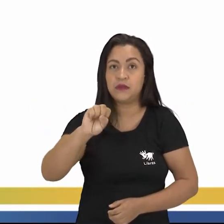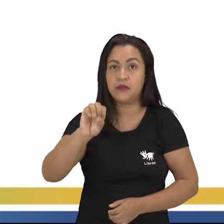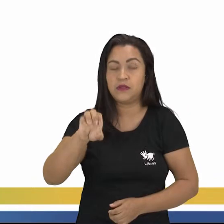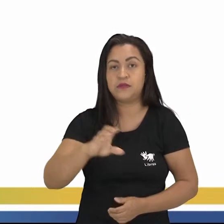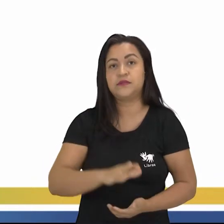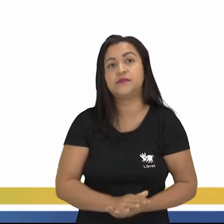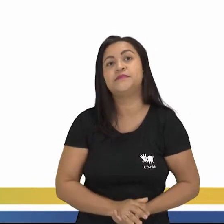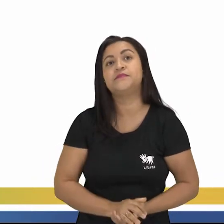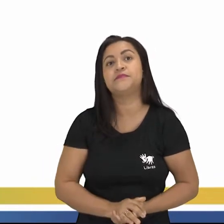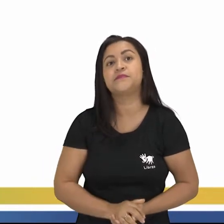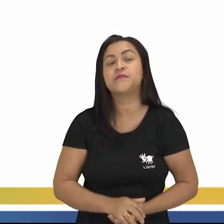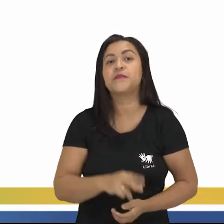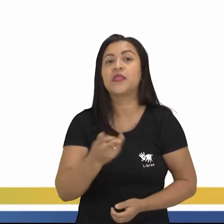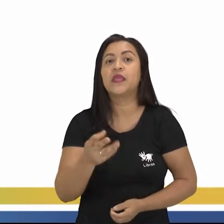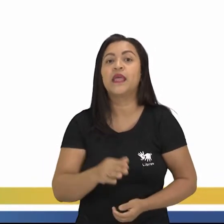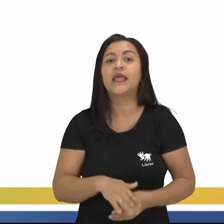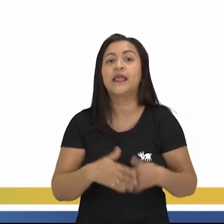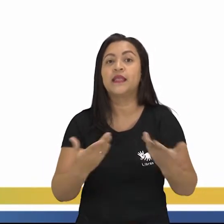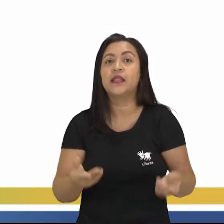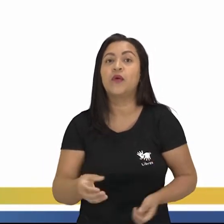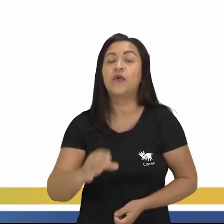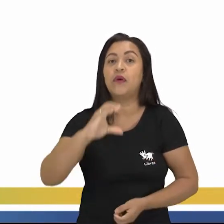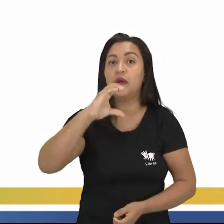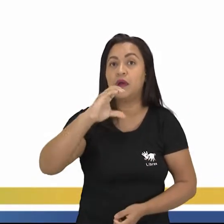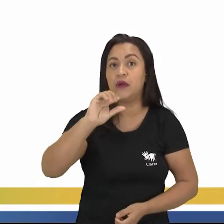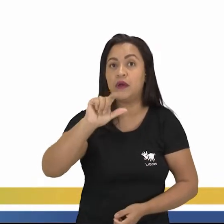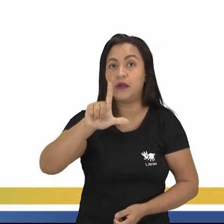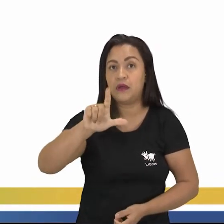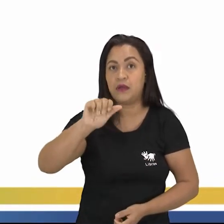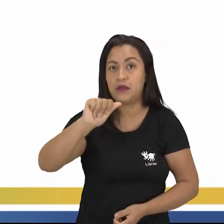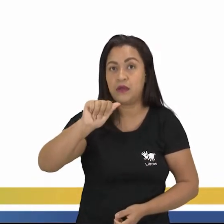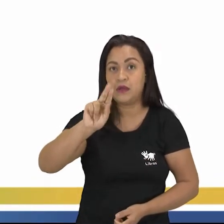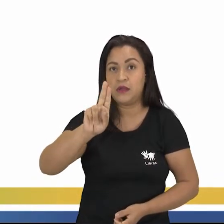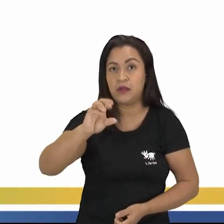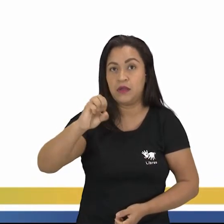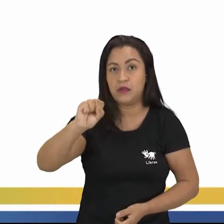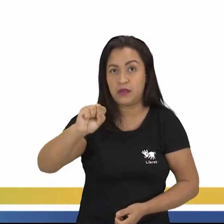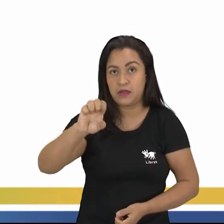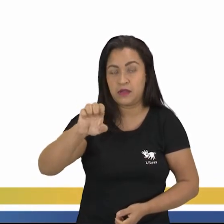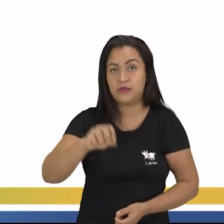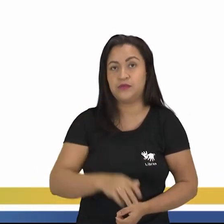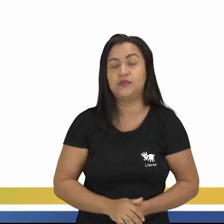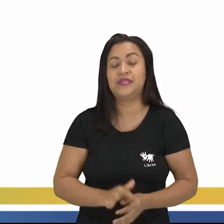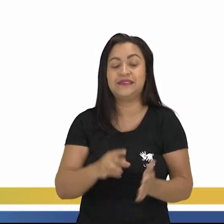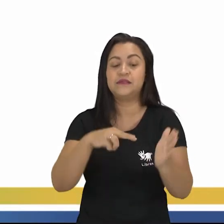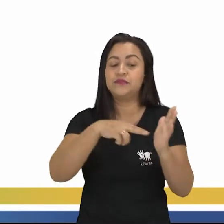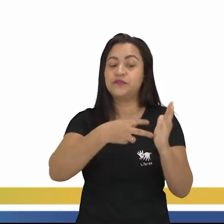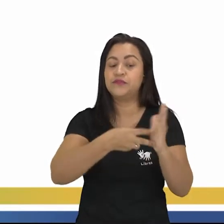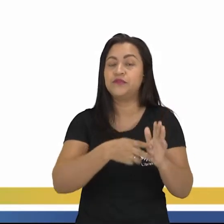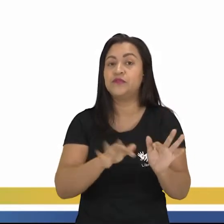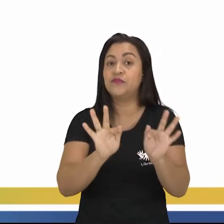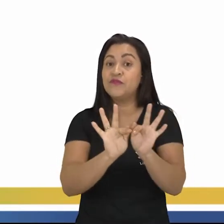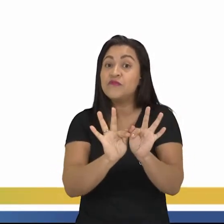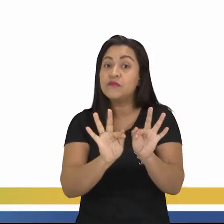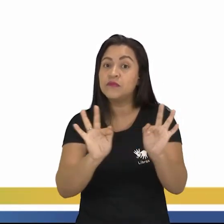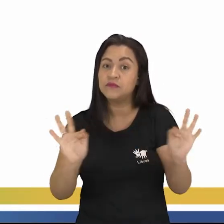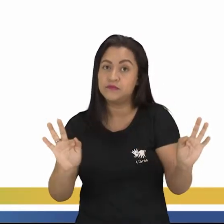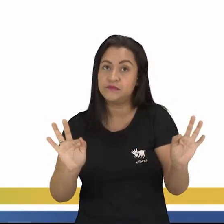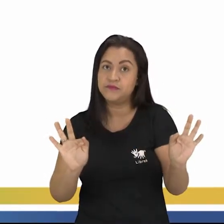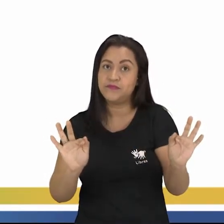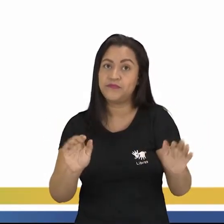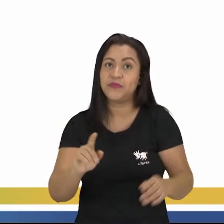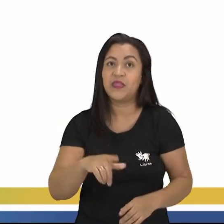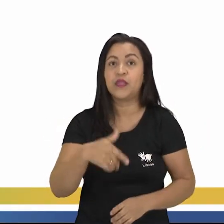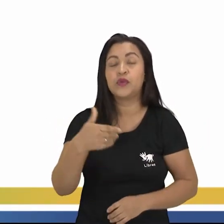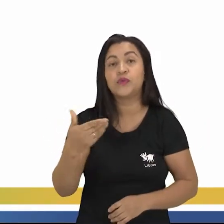clause. Então, clause, essa palavra clause, no português significa oração. As conditional sentences